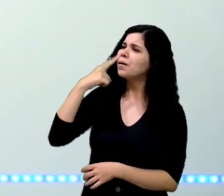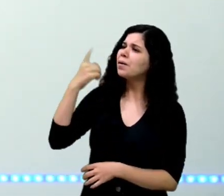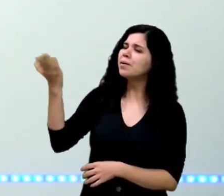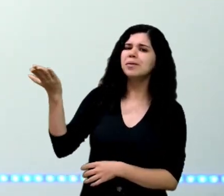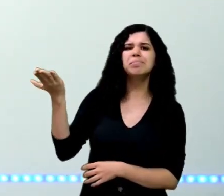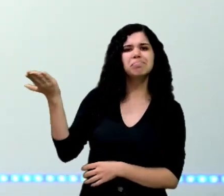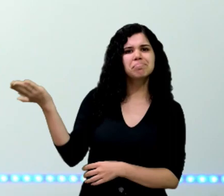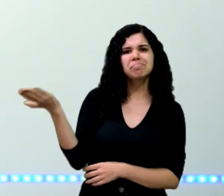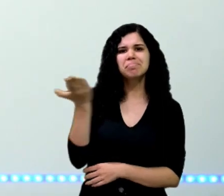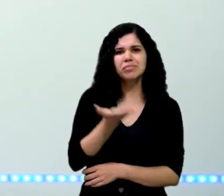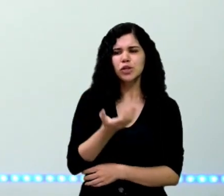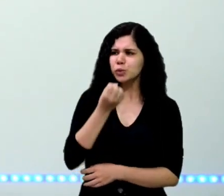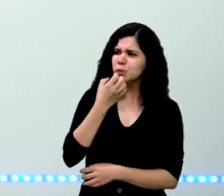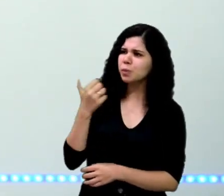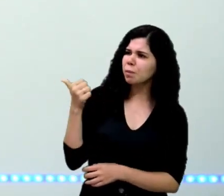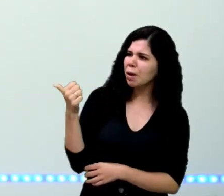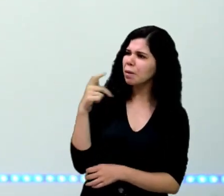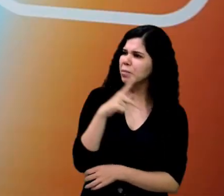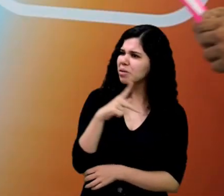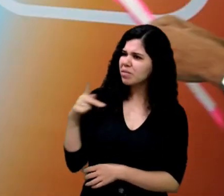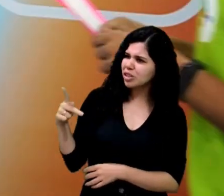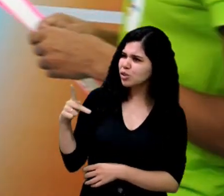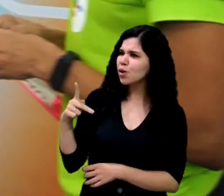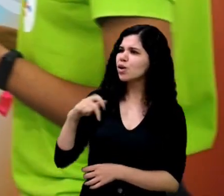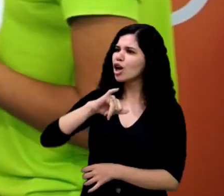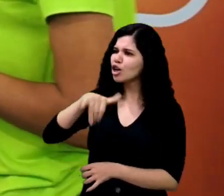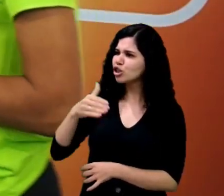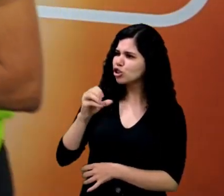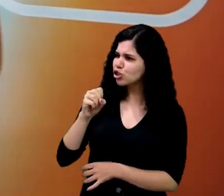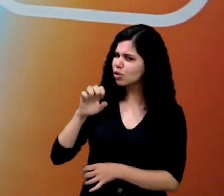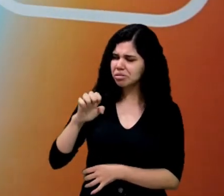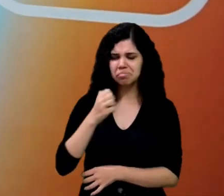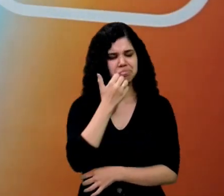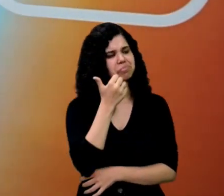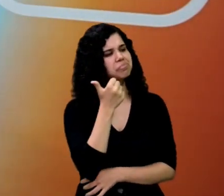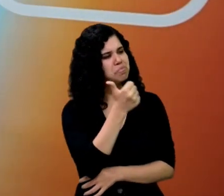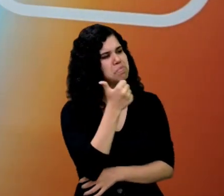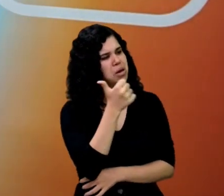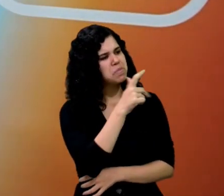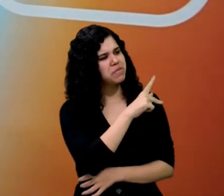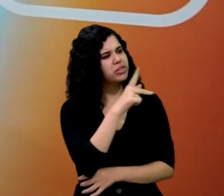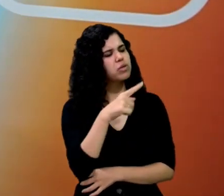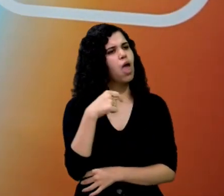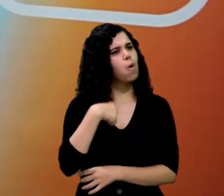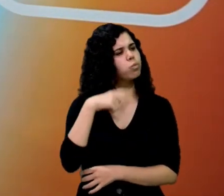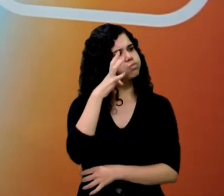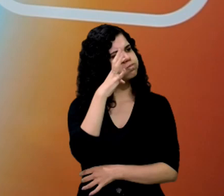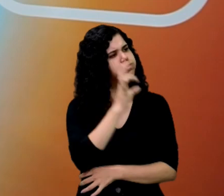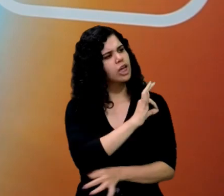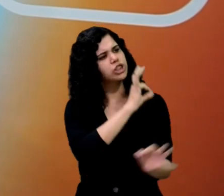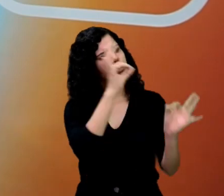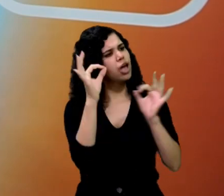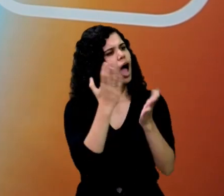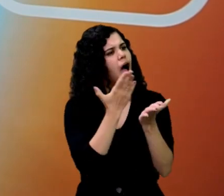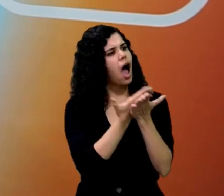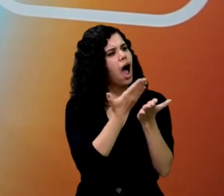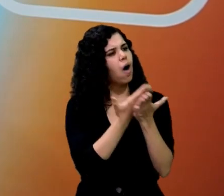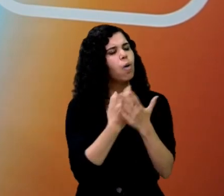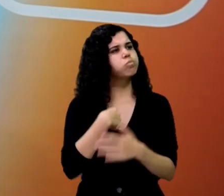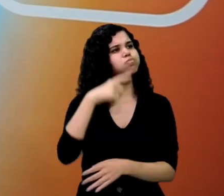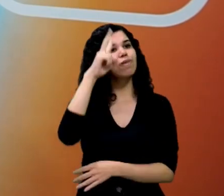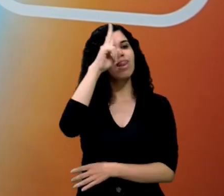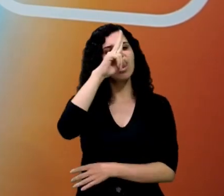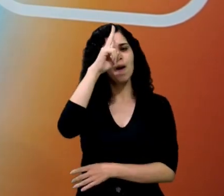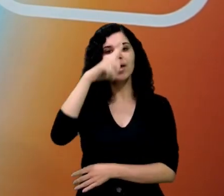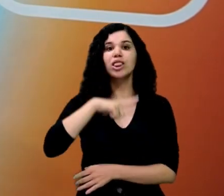aqui. Tudo bem, professora Josi? Tudo bem, professora Kátia. Eu estava aqui assistindo a sua aula e lembrei